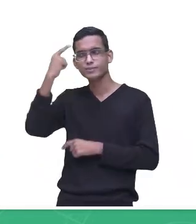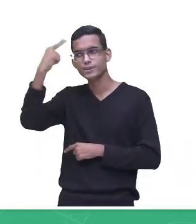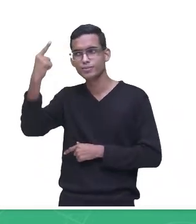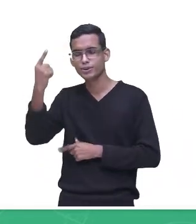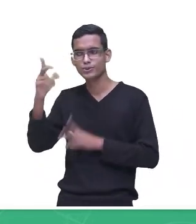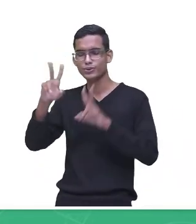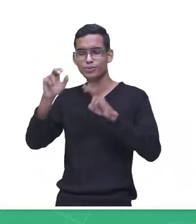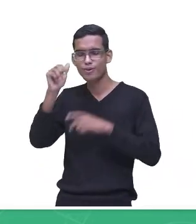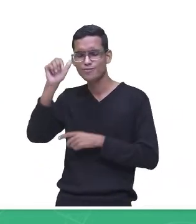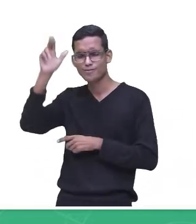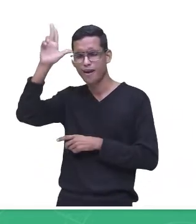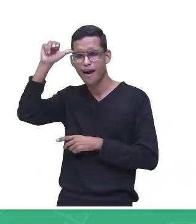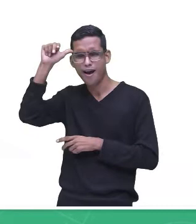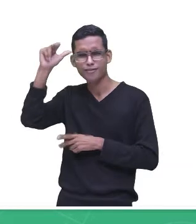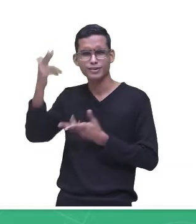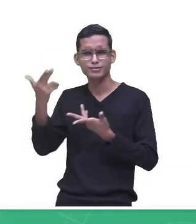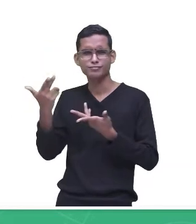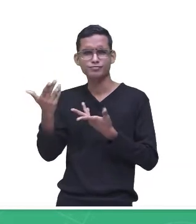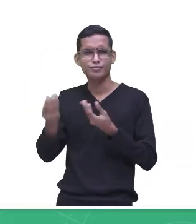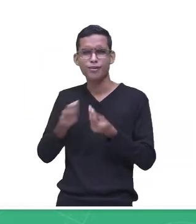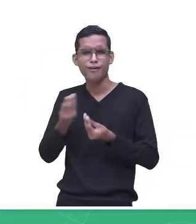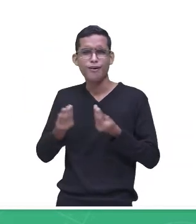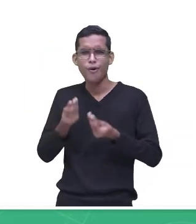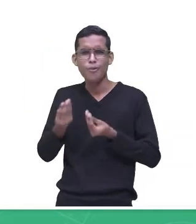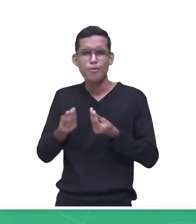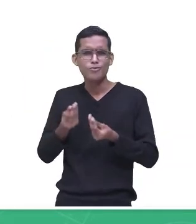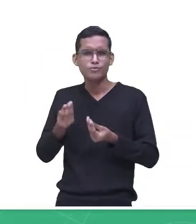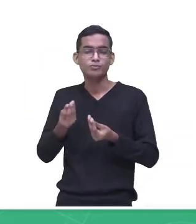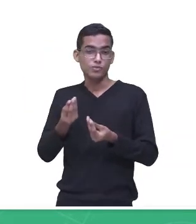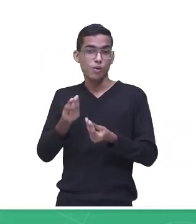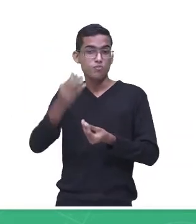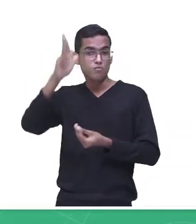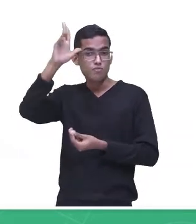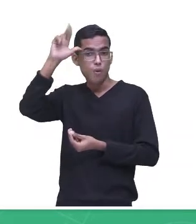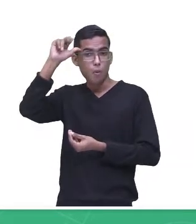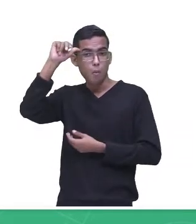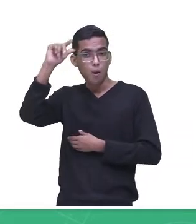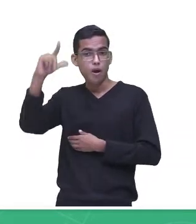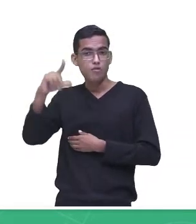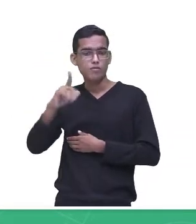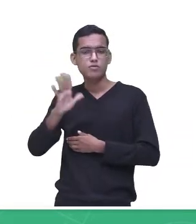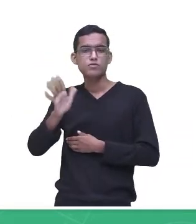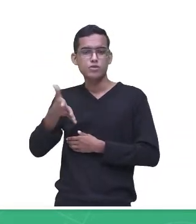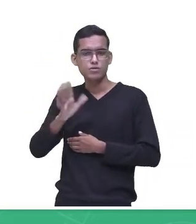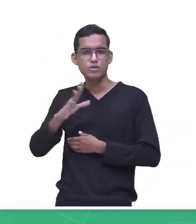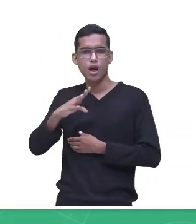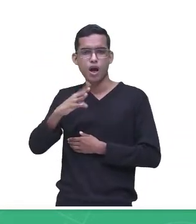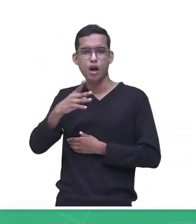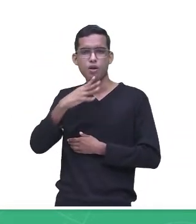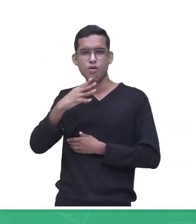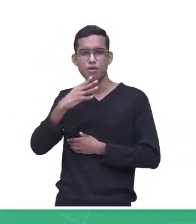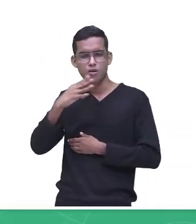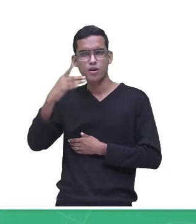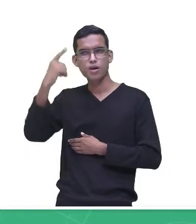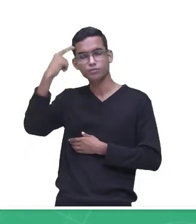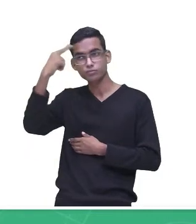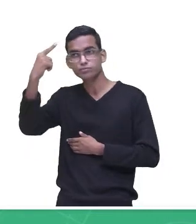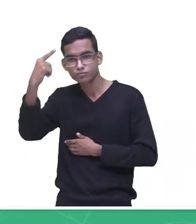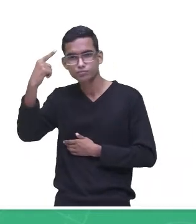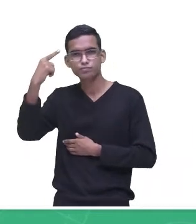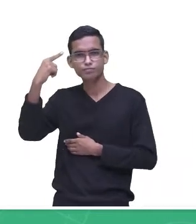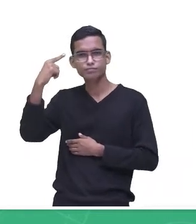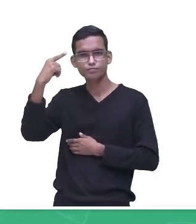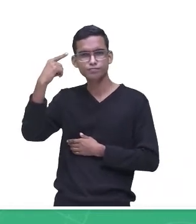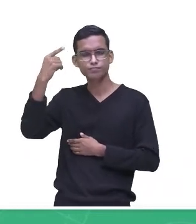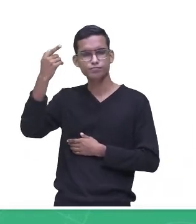cavalo? Um cavalo que eu já conheci na teoria, nas ideias. Esse é o